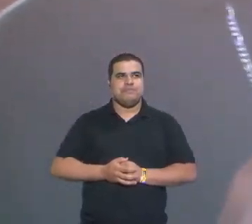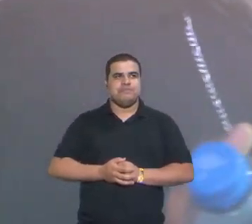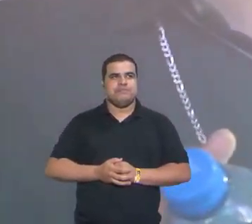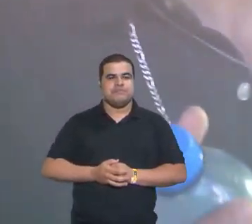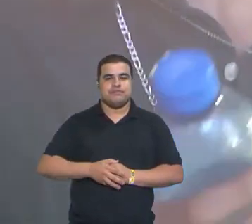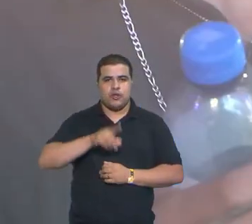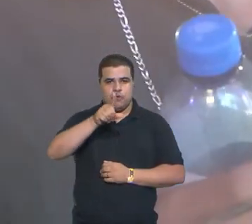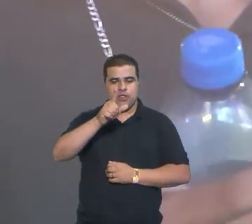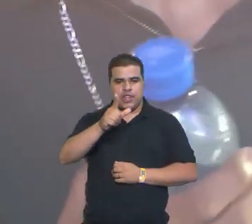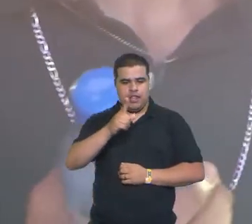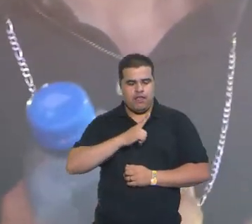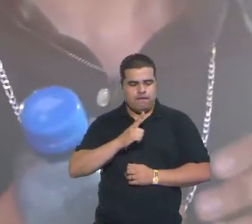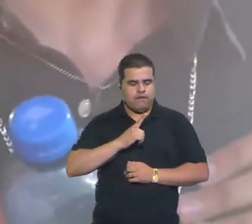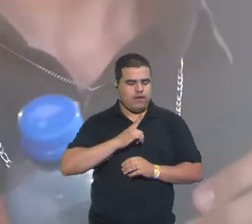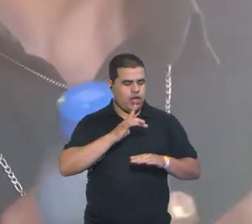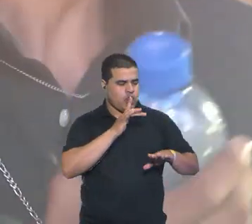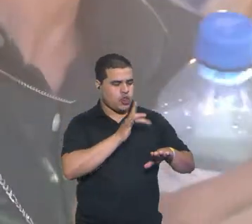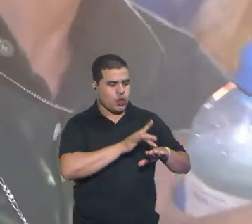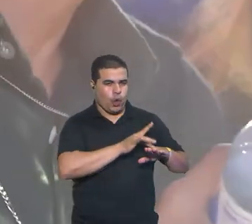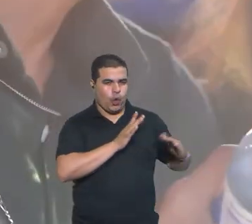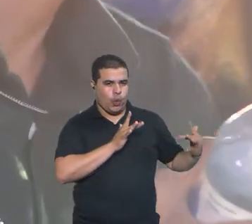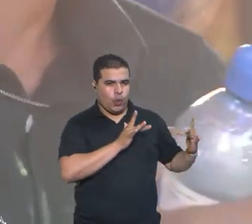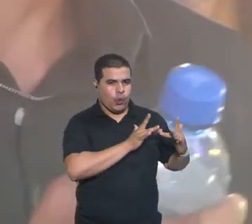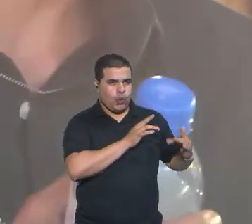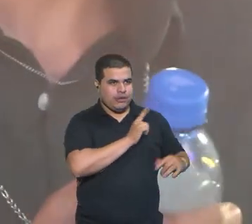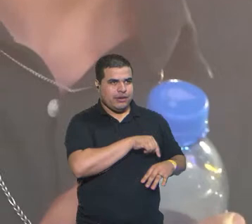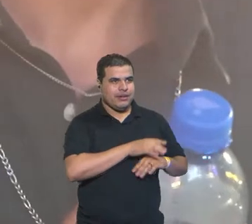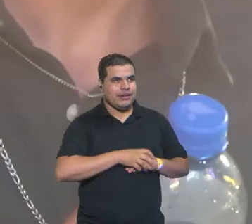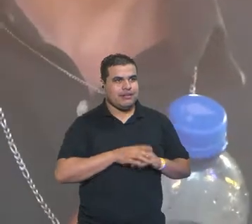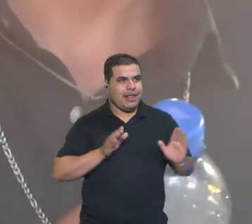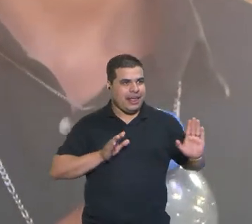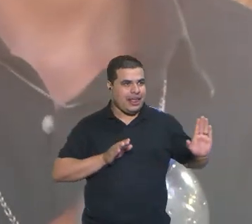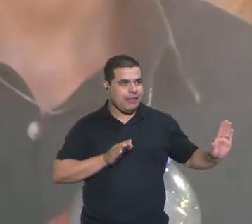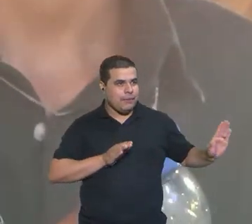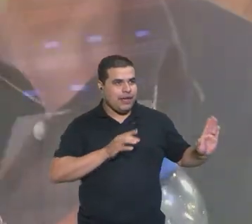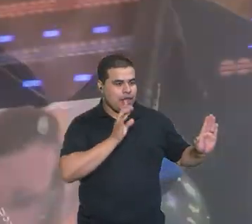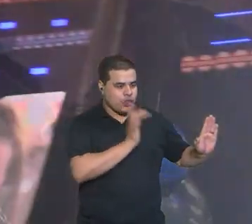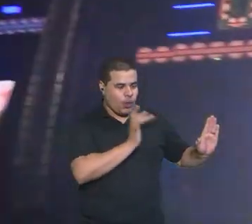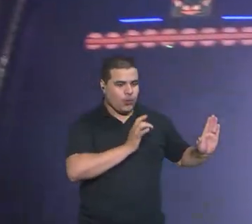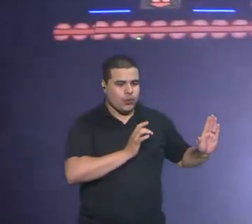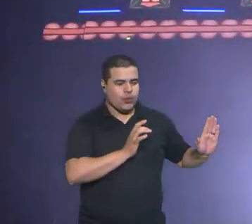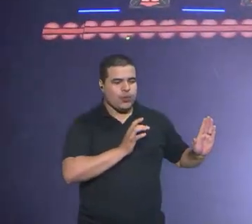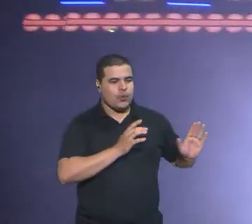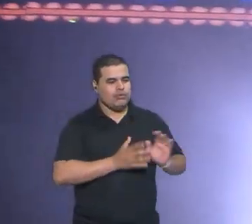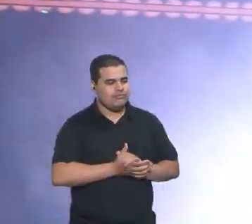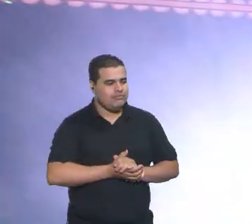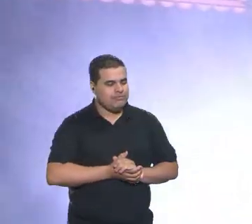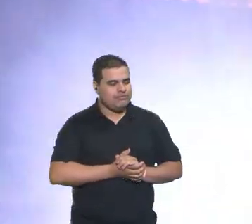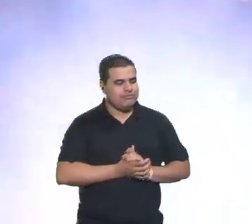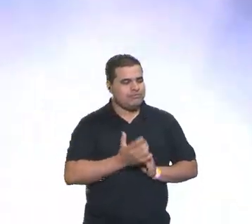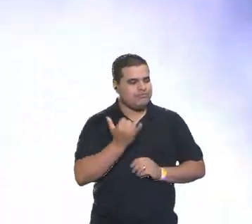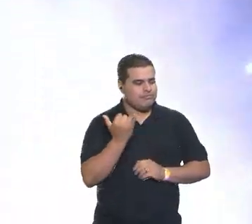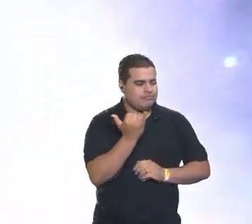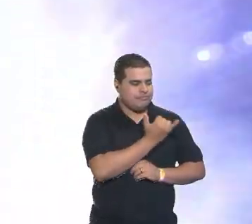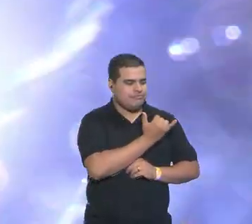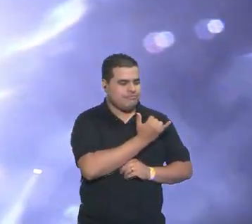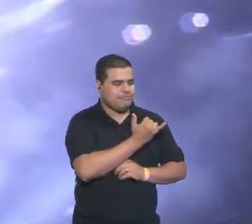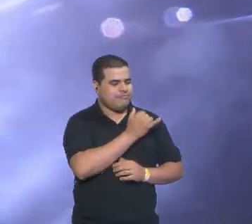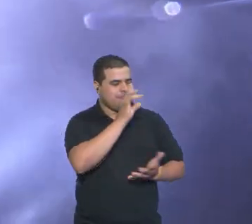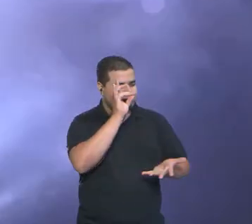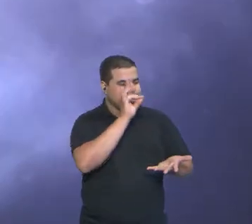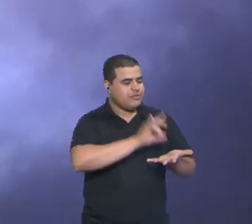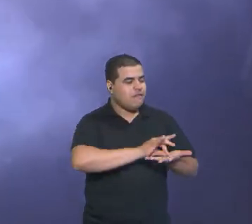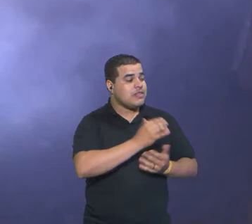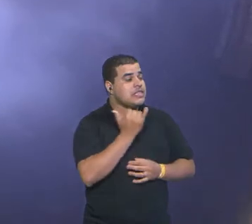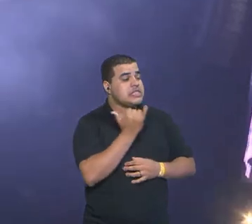aí você vai falar para essa pessoa que você tocou nela se aproximou hoje barrou nela de forma proposital